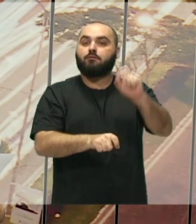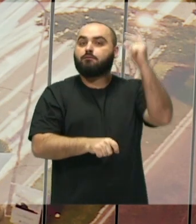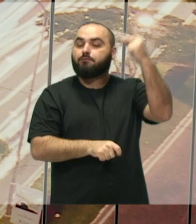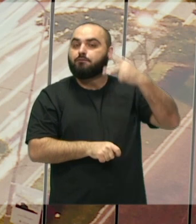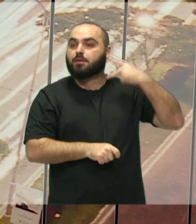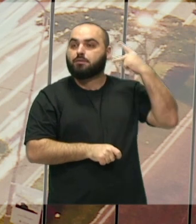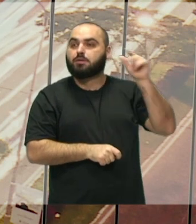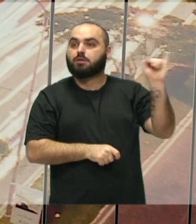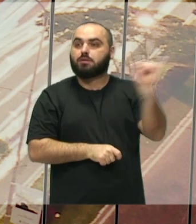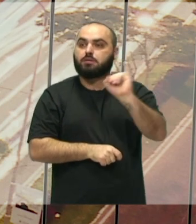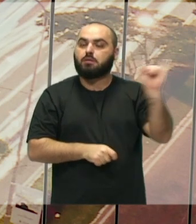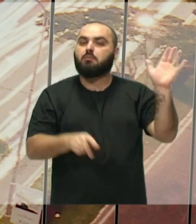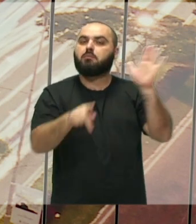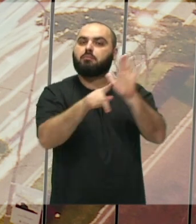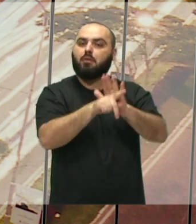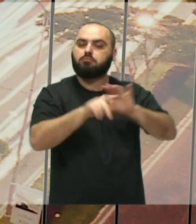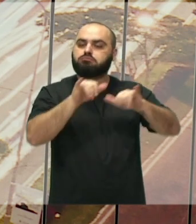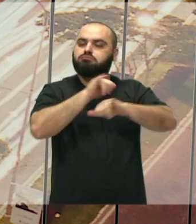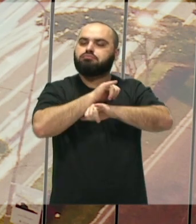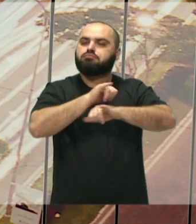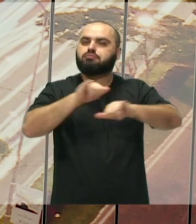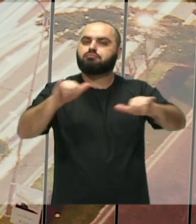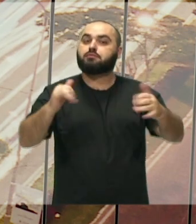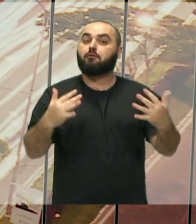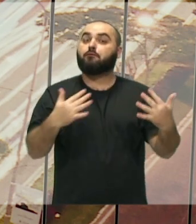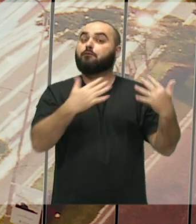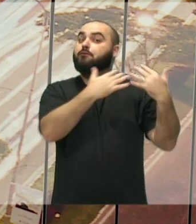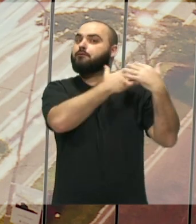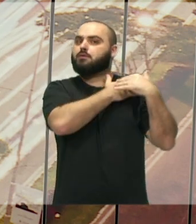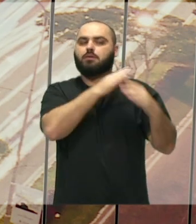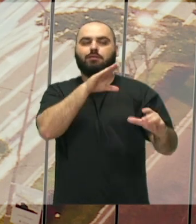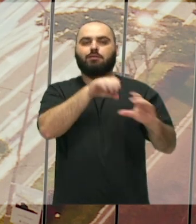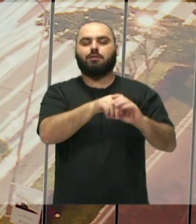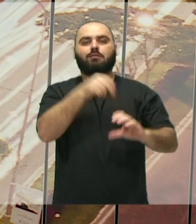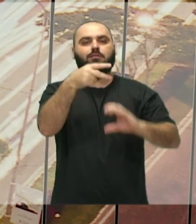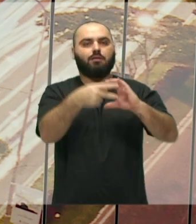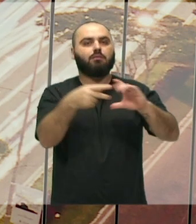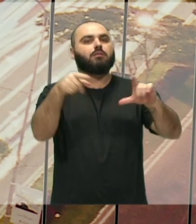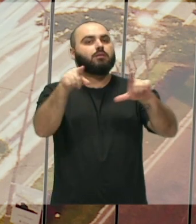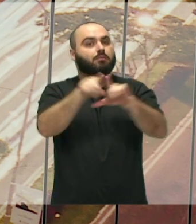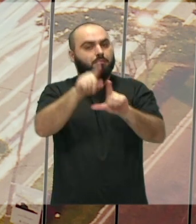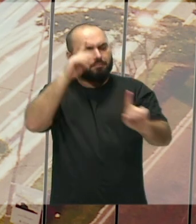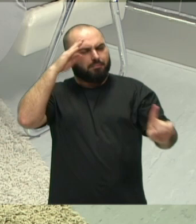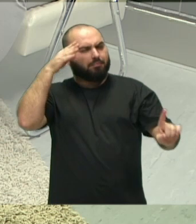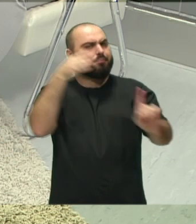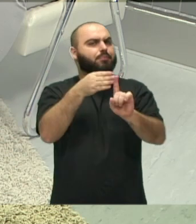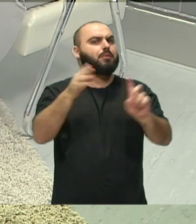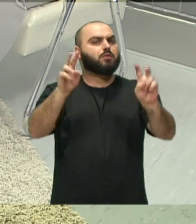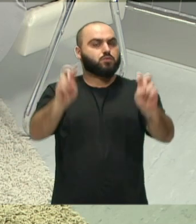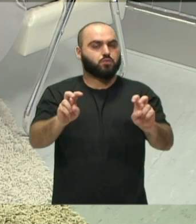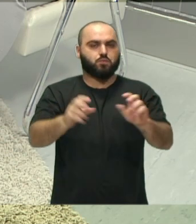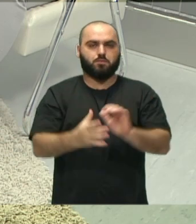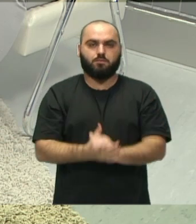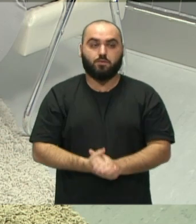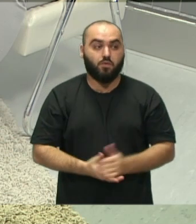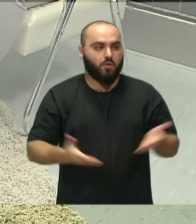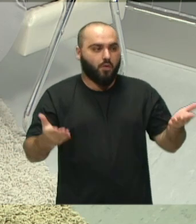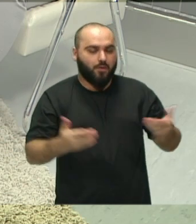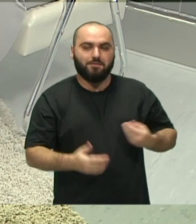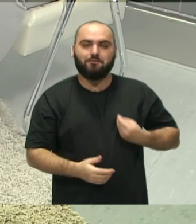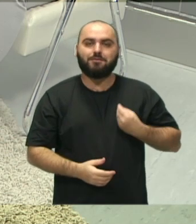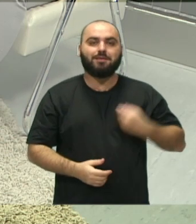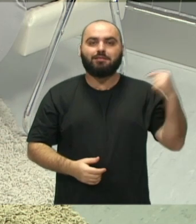suas pautas legislativas e comentarem os principais assuntos da cidade. No programa de hoje